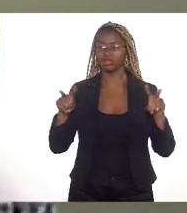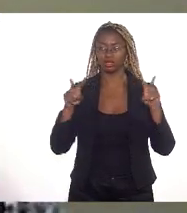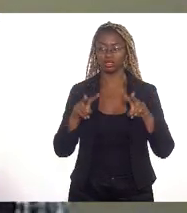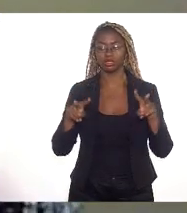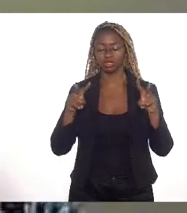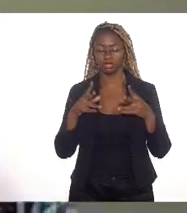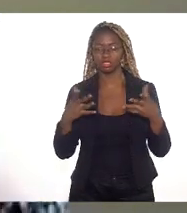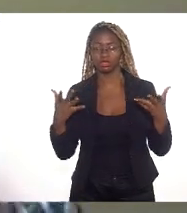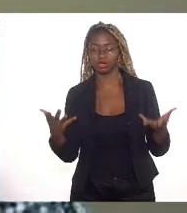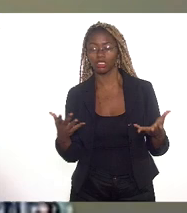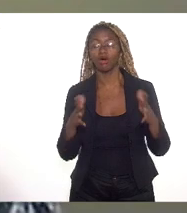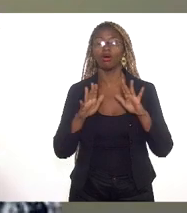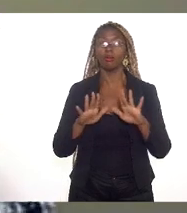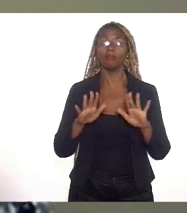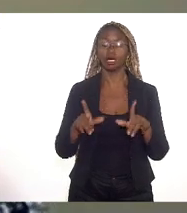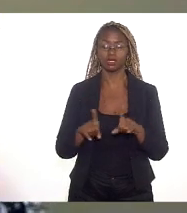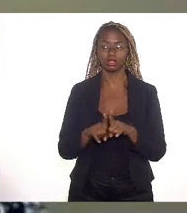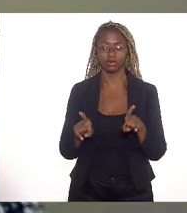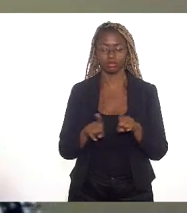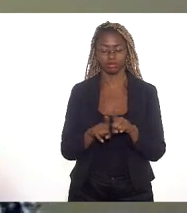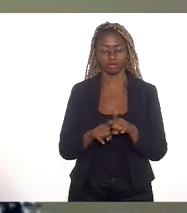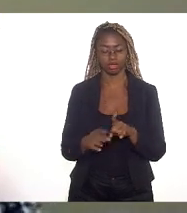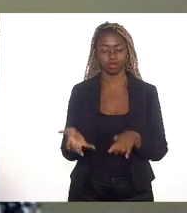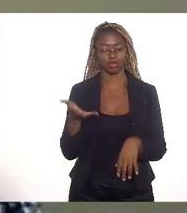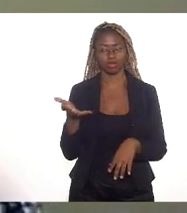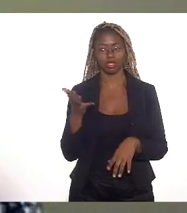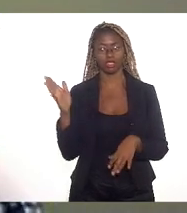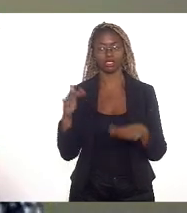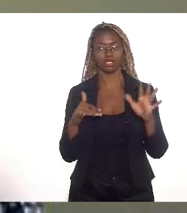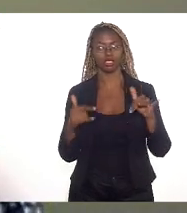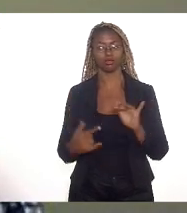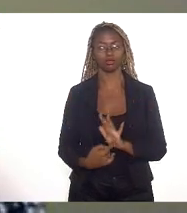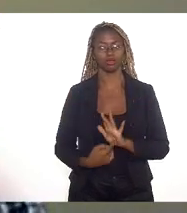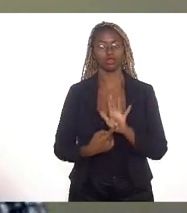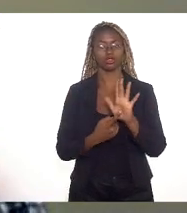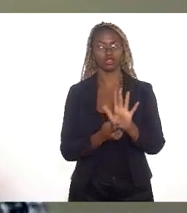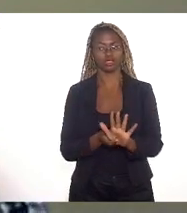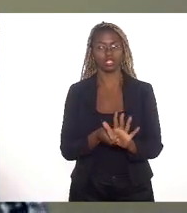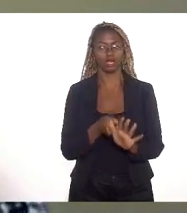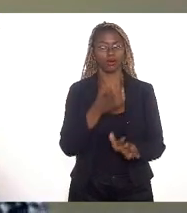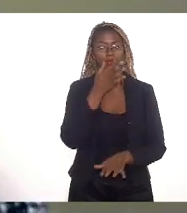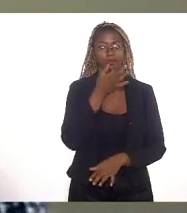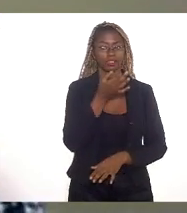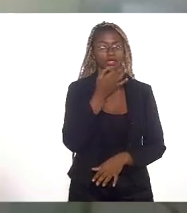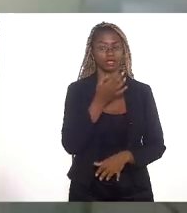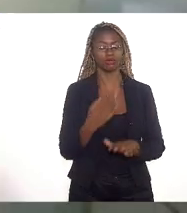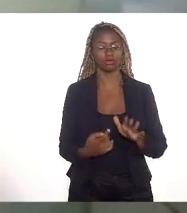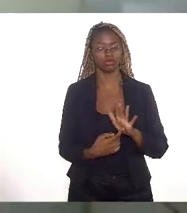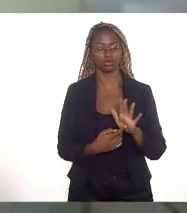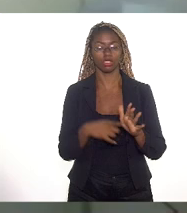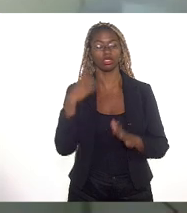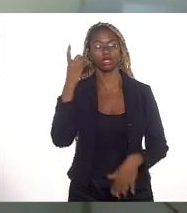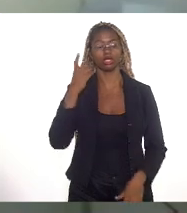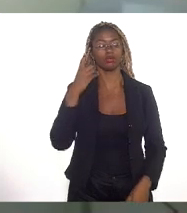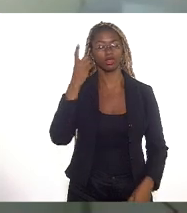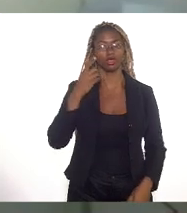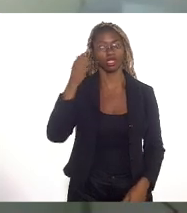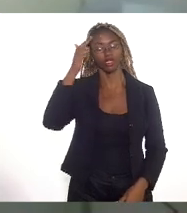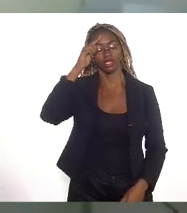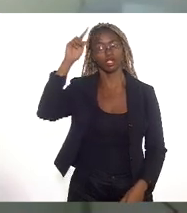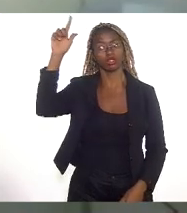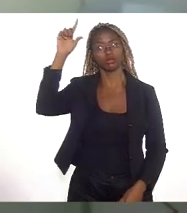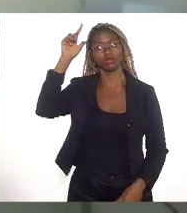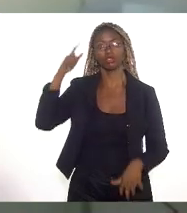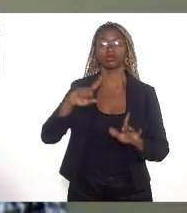consolidado. Eu quero também trazer aqui o argumento dado pelo deputado Luiz Paulo no que se